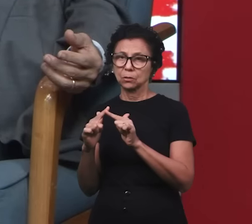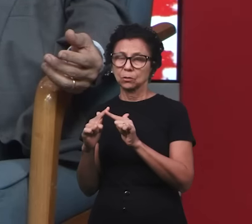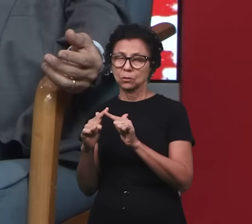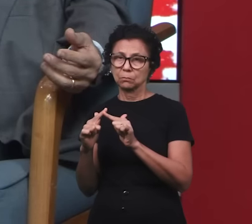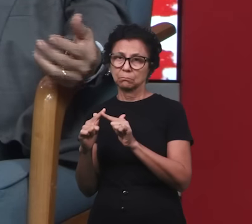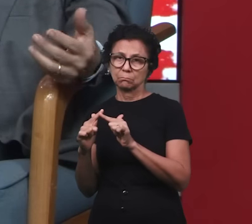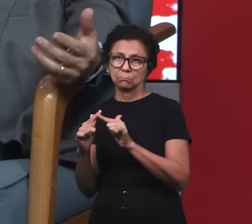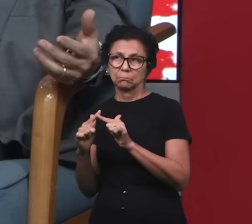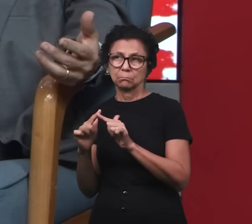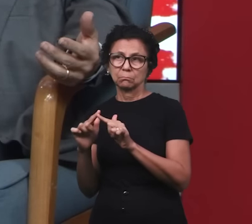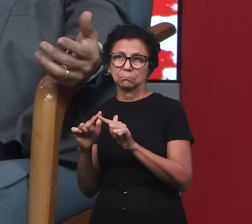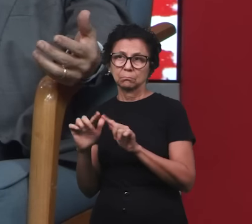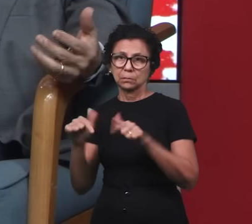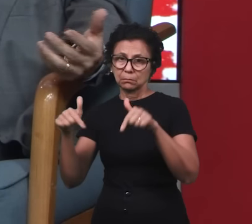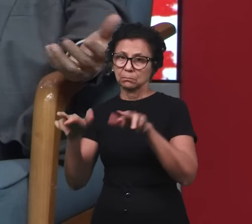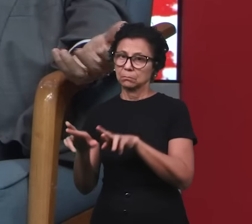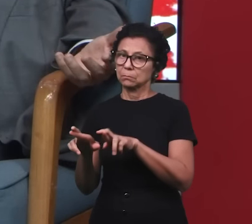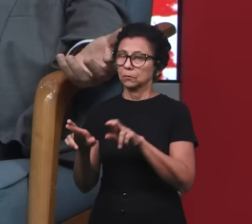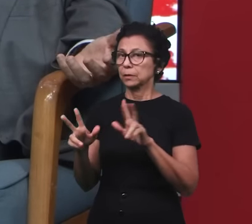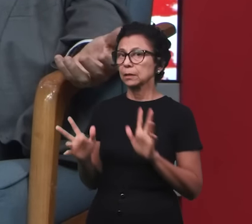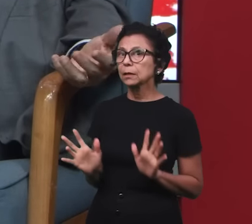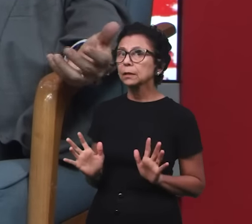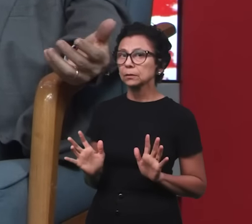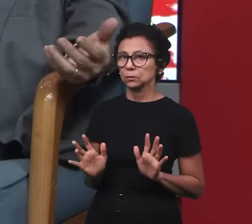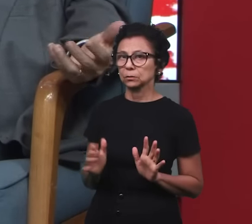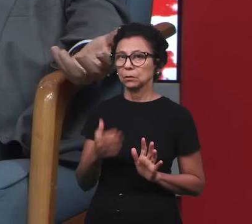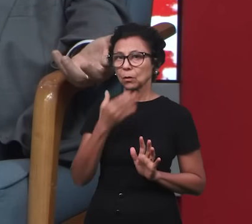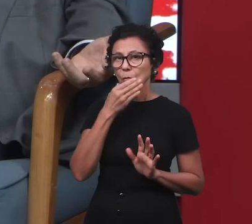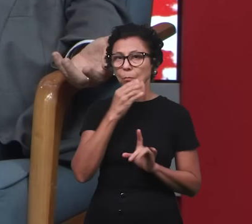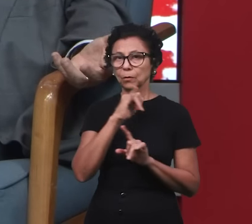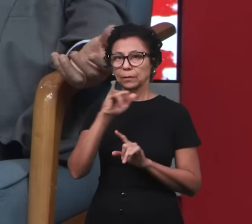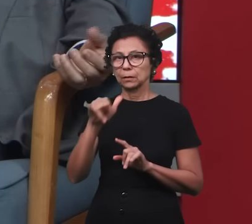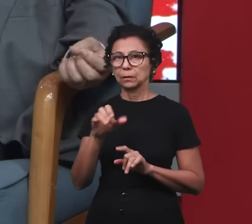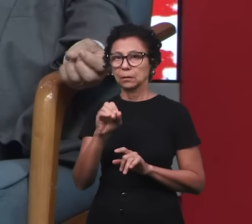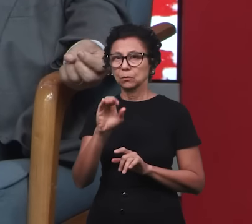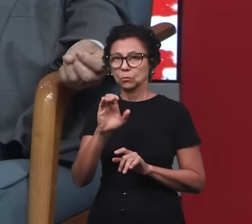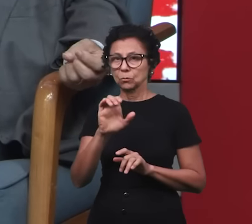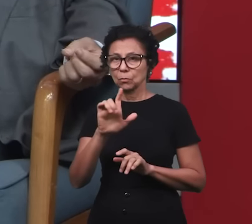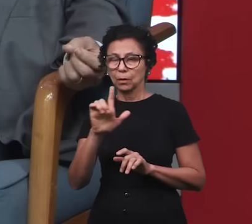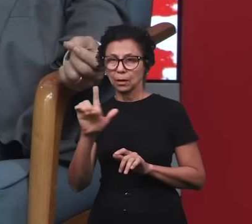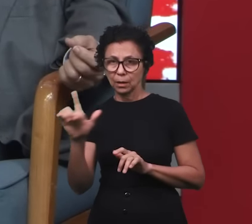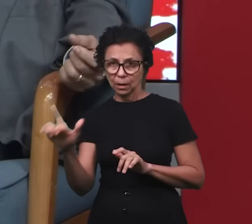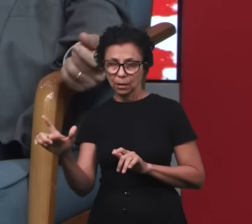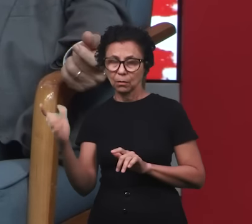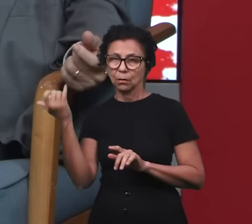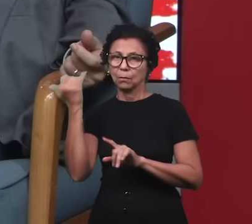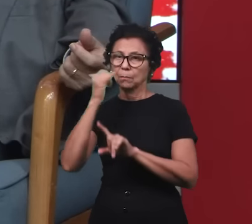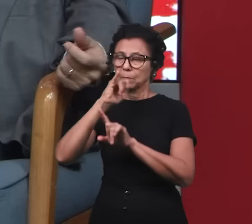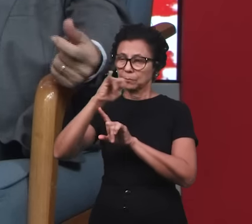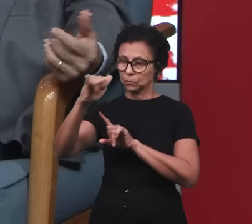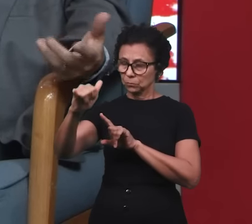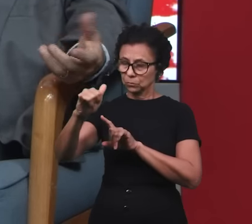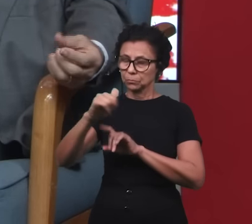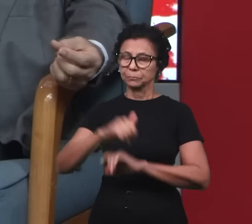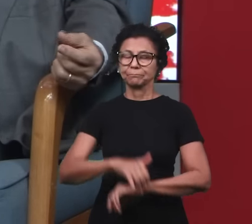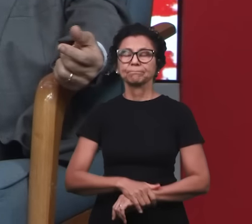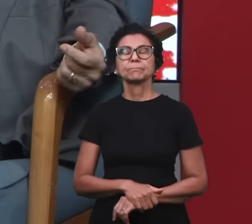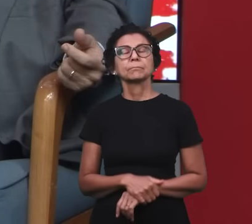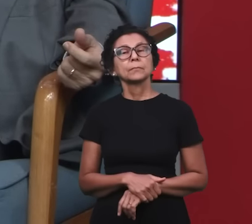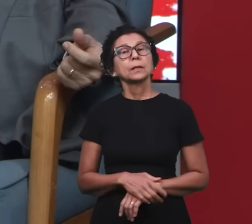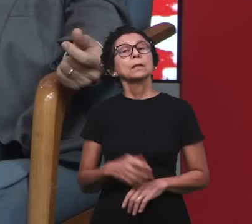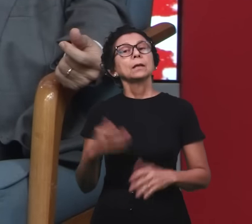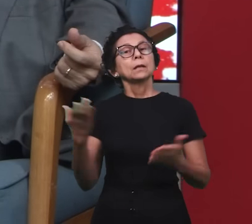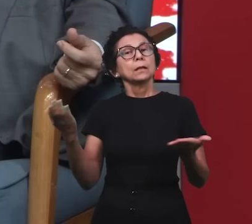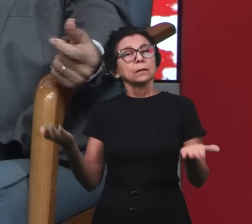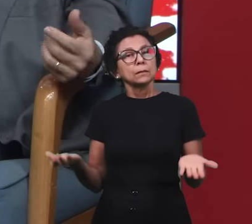diferente. Isso o profeta Joel profetizou a respeito disso e isso se cumpriu